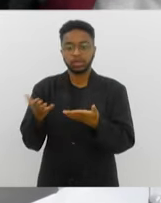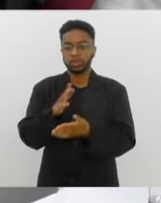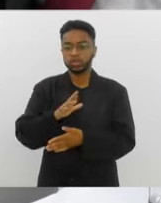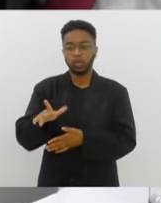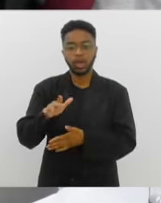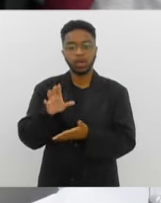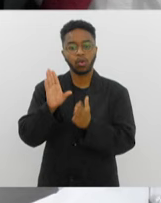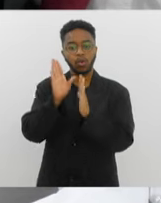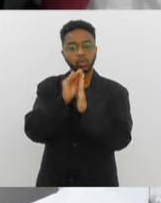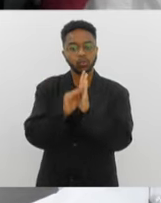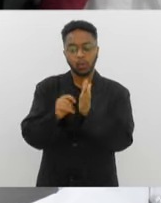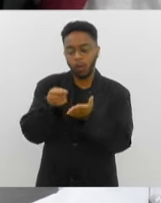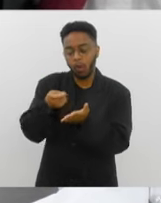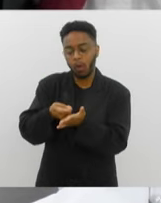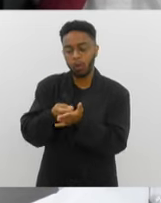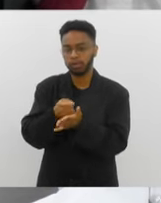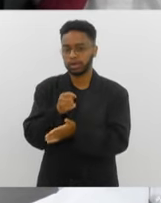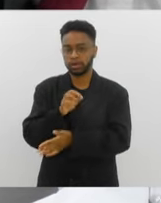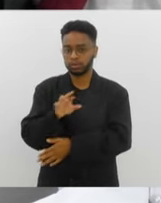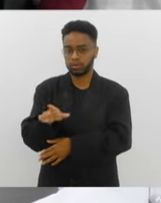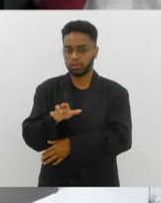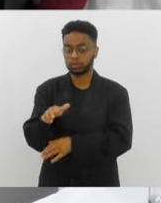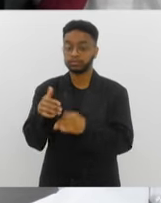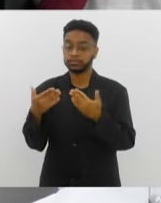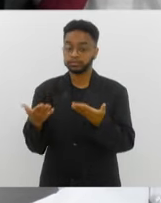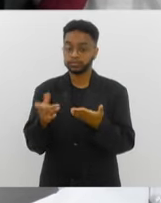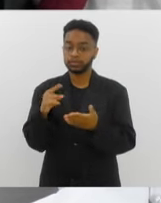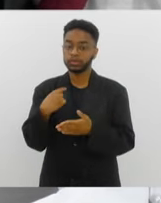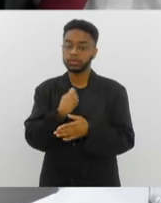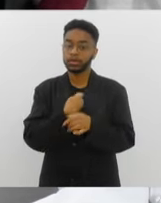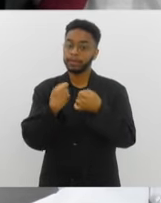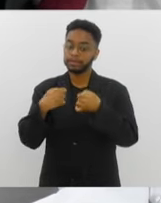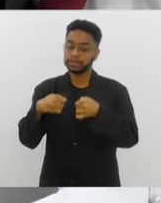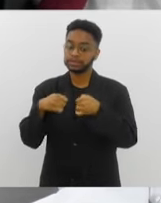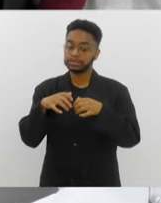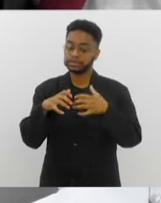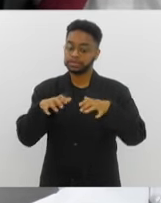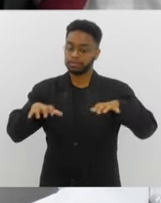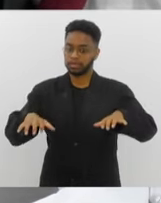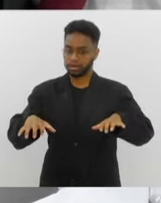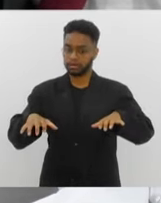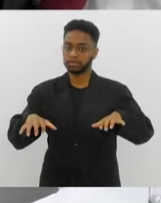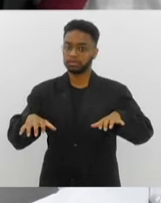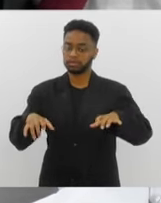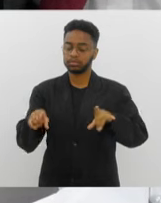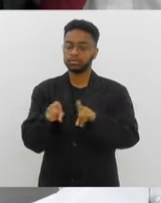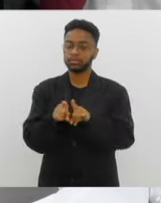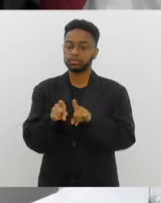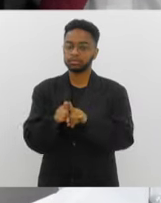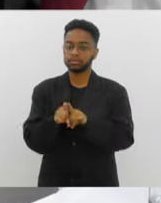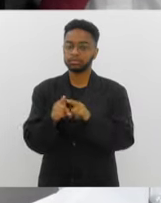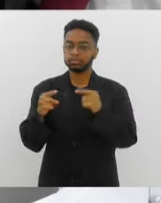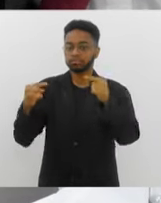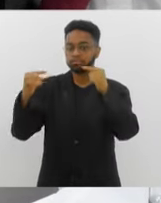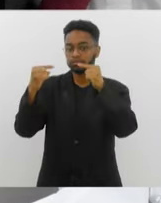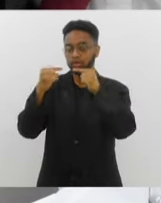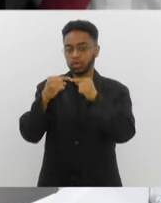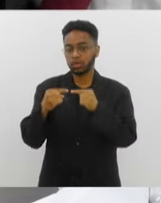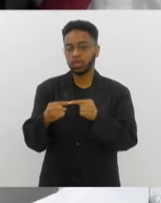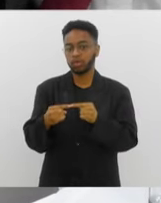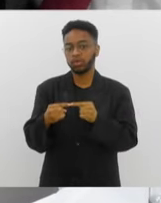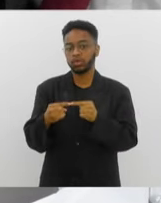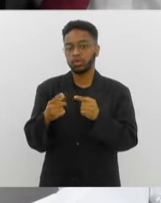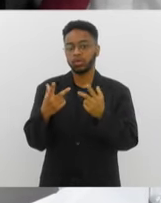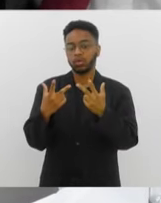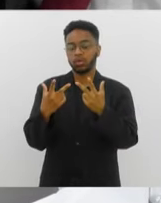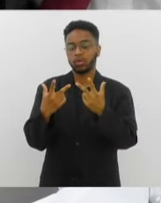conteúdo obrigatório. Então, aí, nós temos que fazer uma distinção. E, de acordo com o que